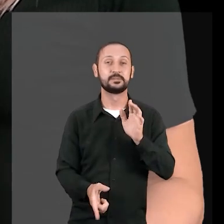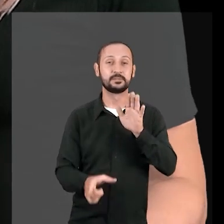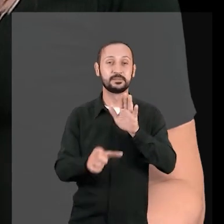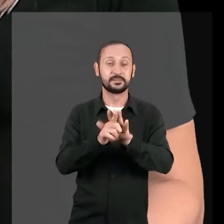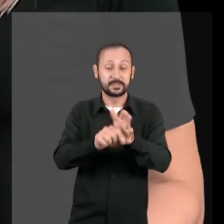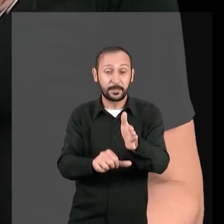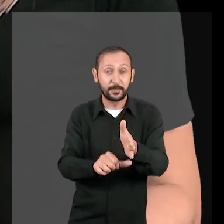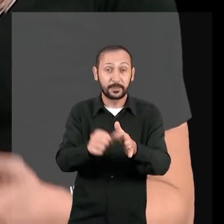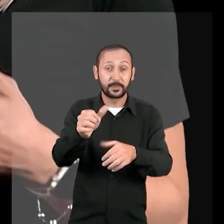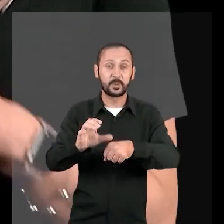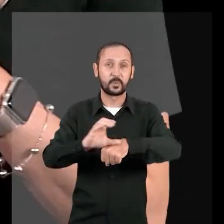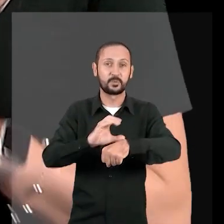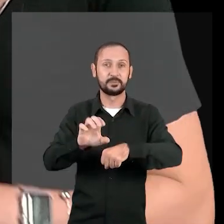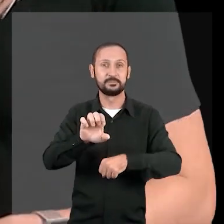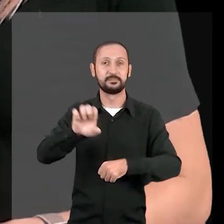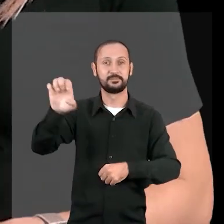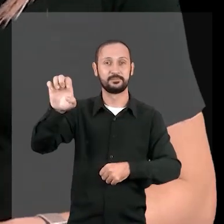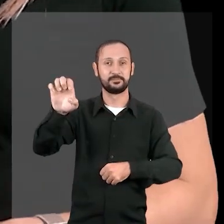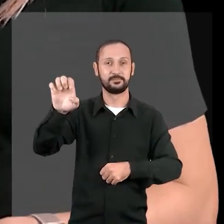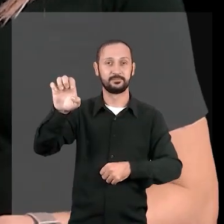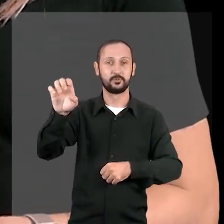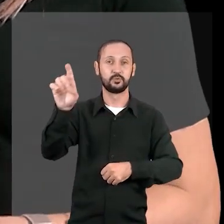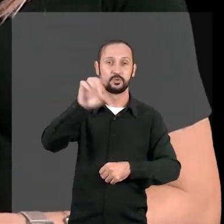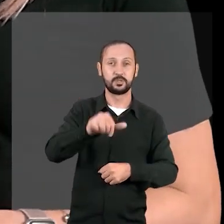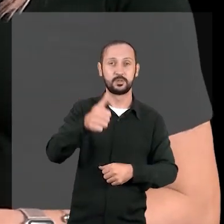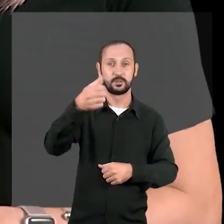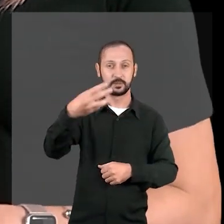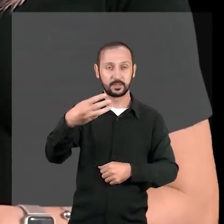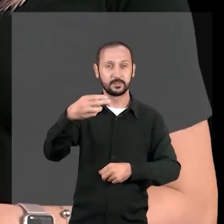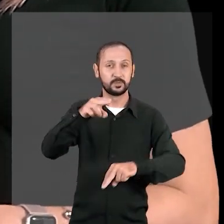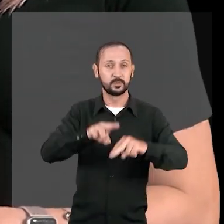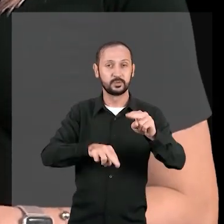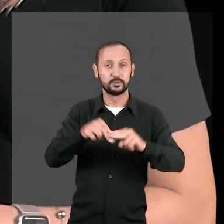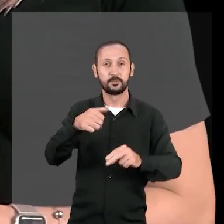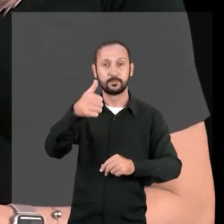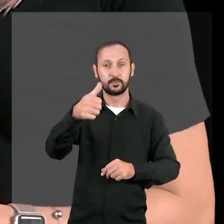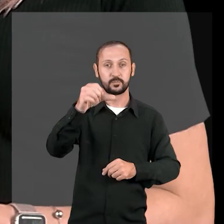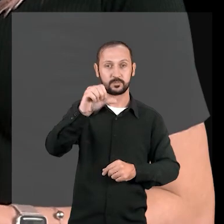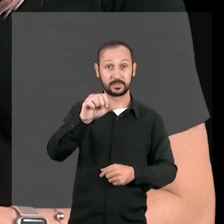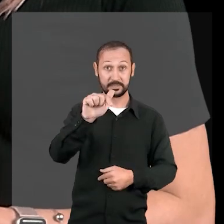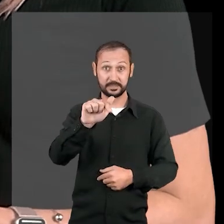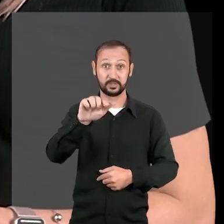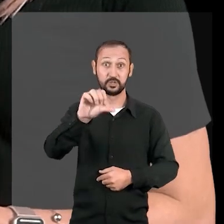da promulgação da primeira Constituição Estadual em 3 de junho de